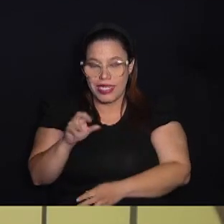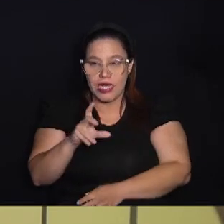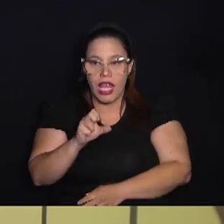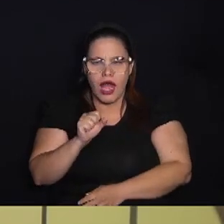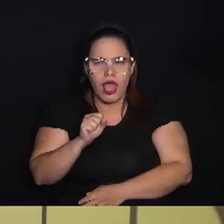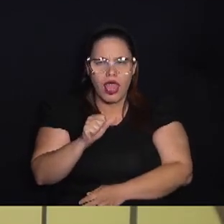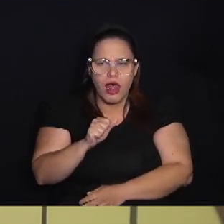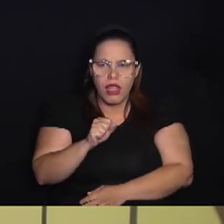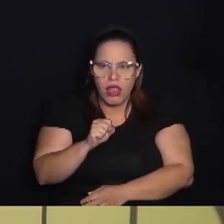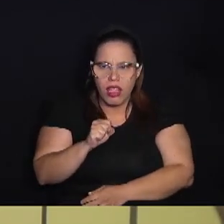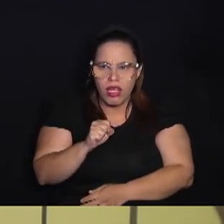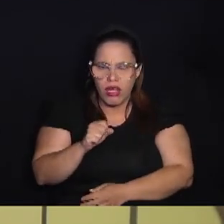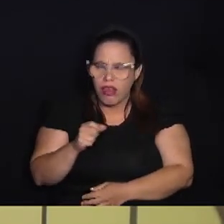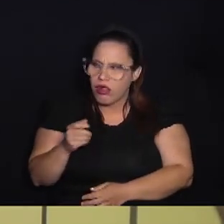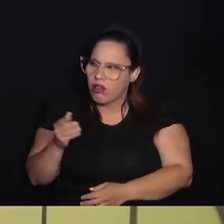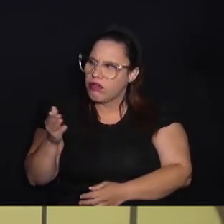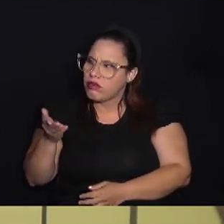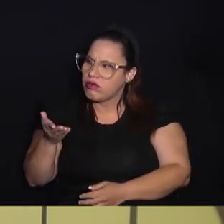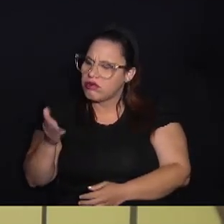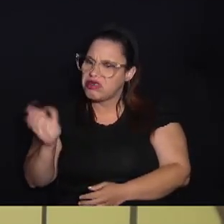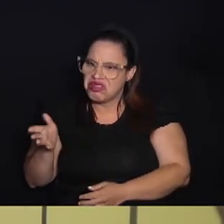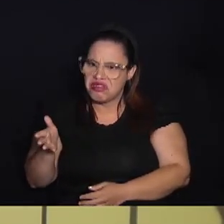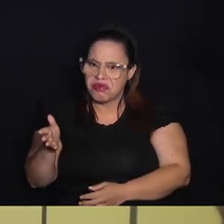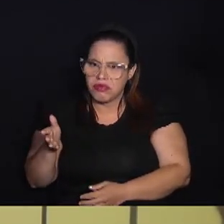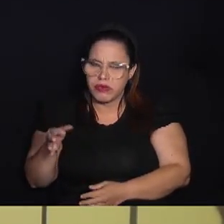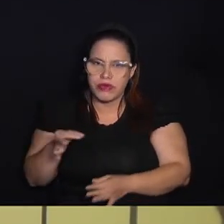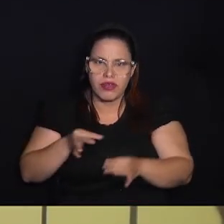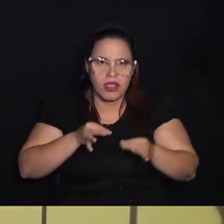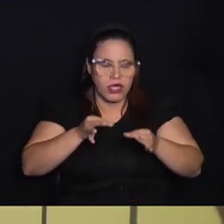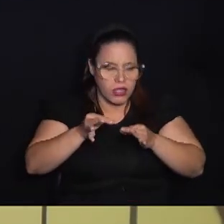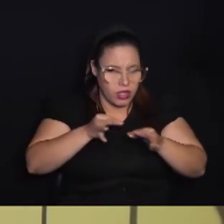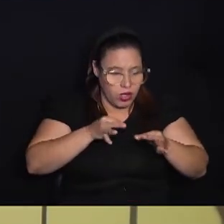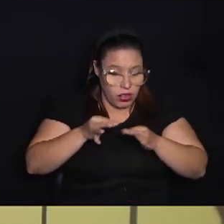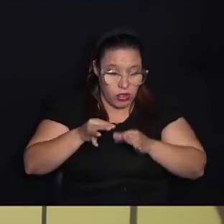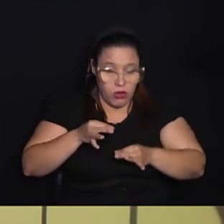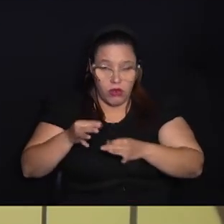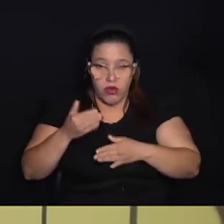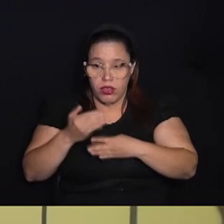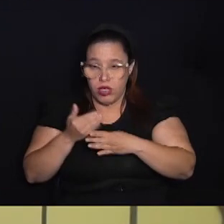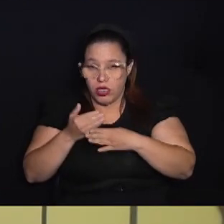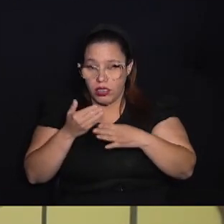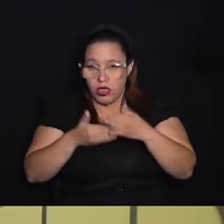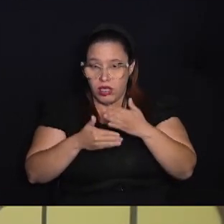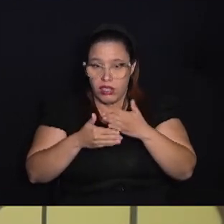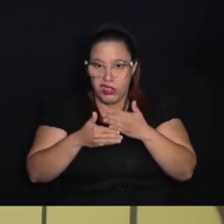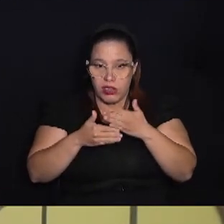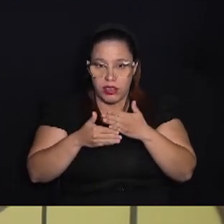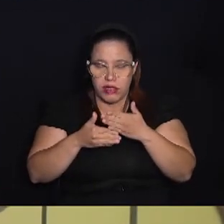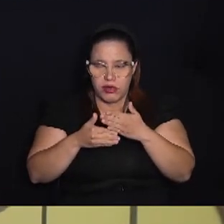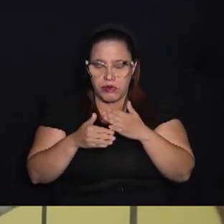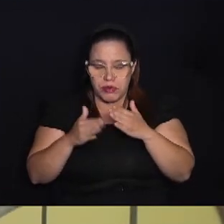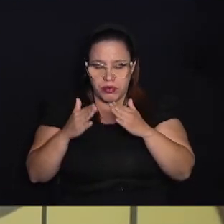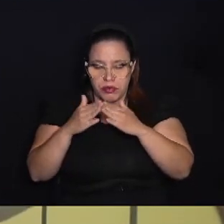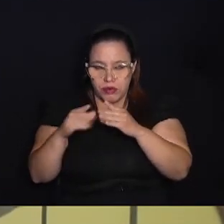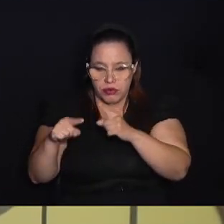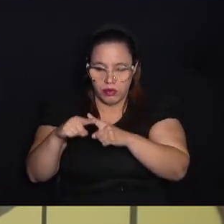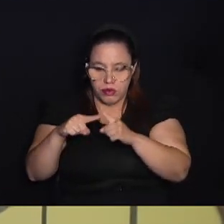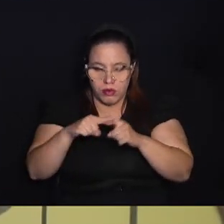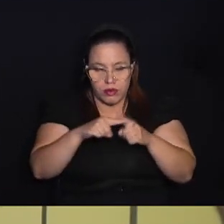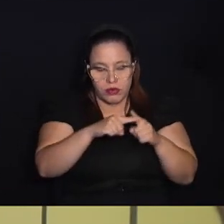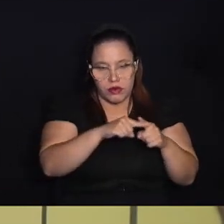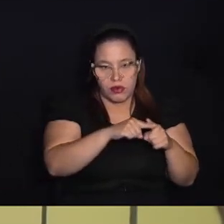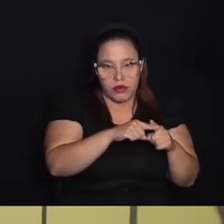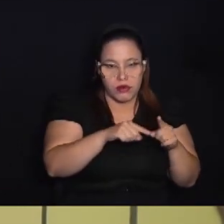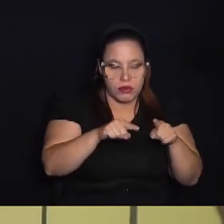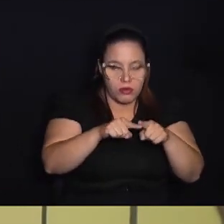bem recente Então se você for mexer naquela região que na verdade o cemitério não é exatamente onde que é o a Praça ali